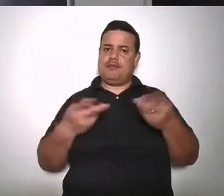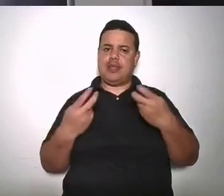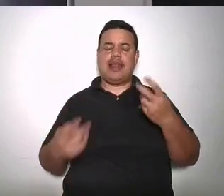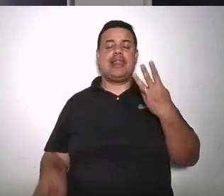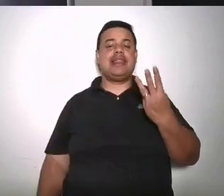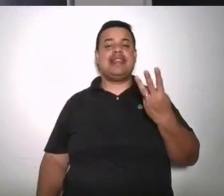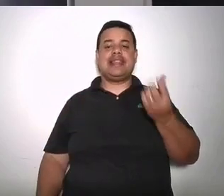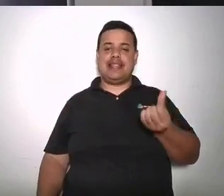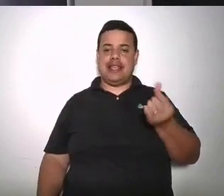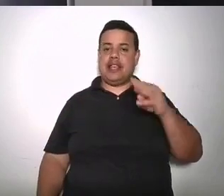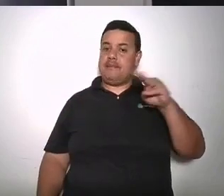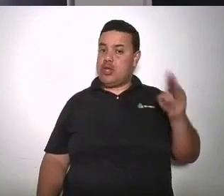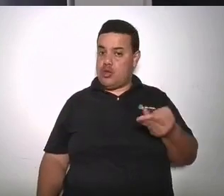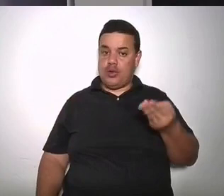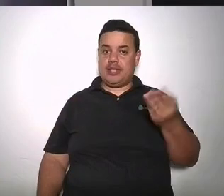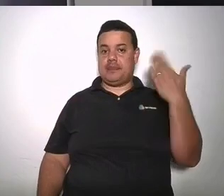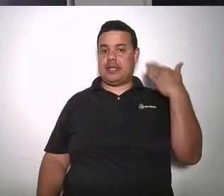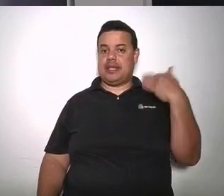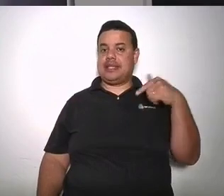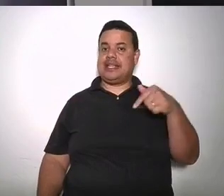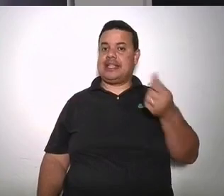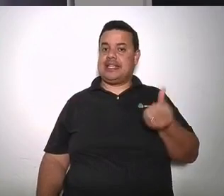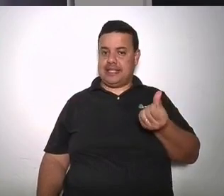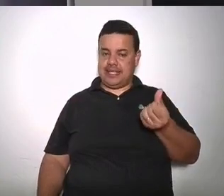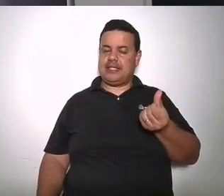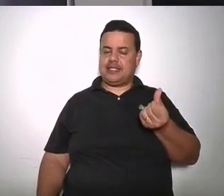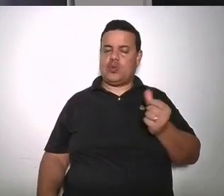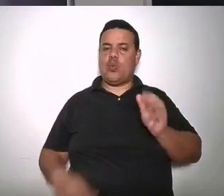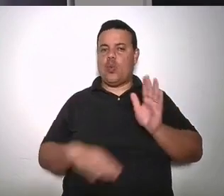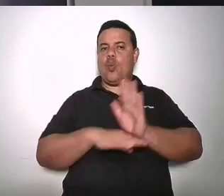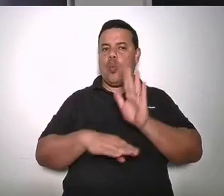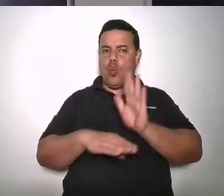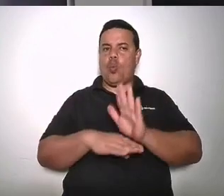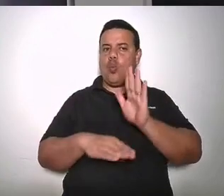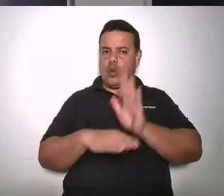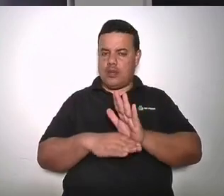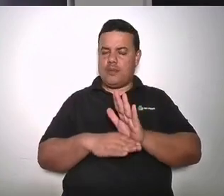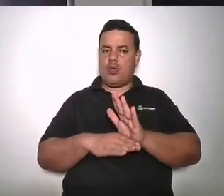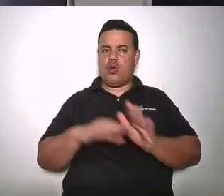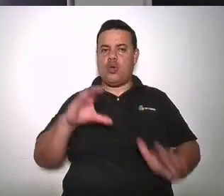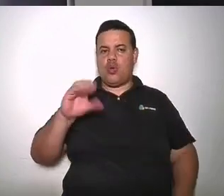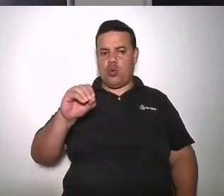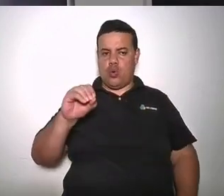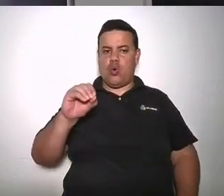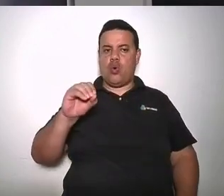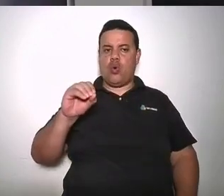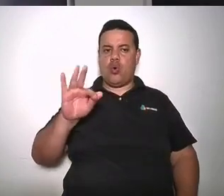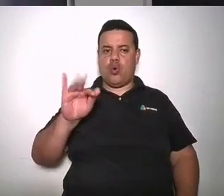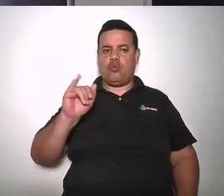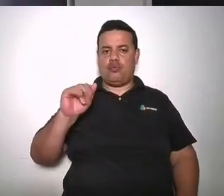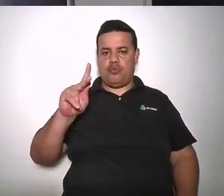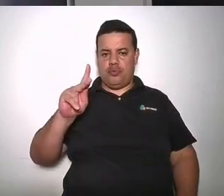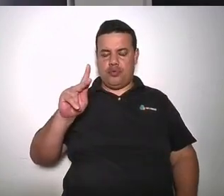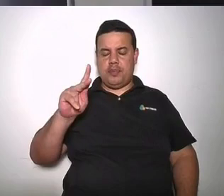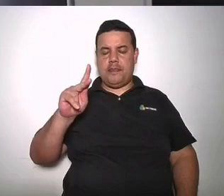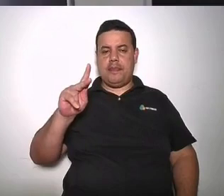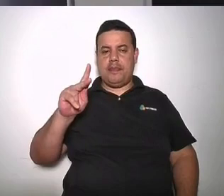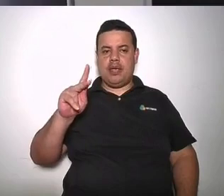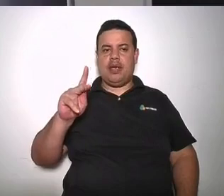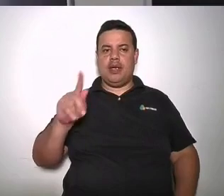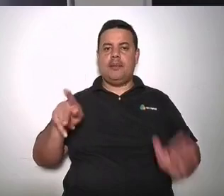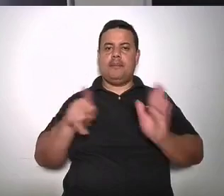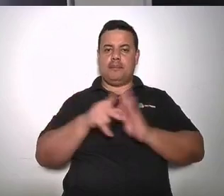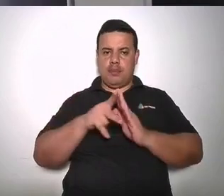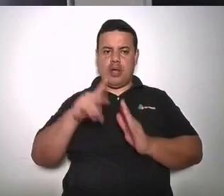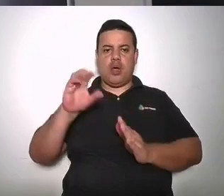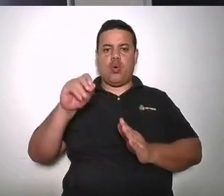36.076. As receitas de contribuições, que é a COSIP, que vem da Copel, da iluminação